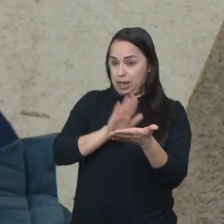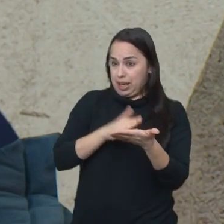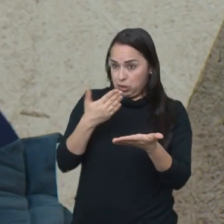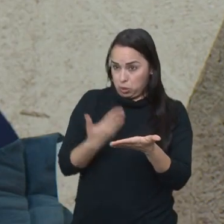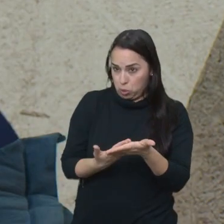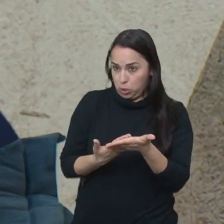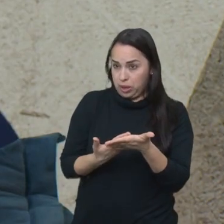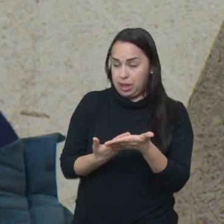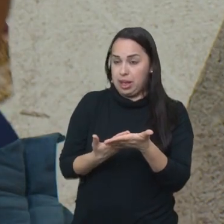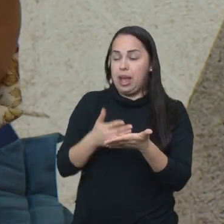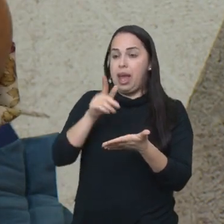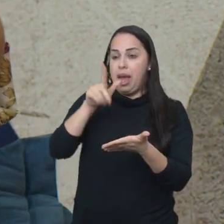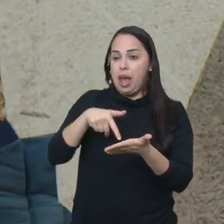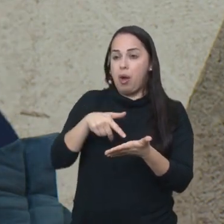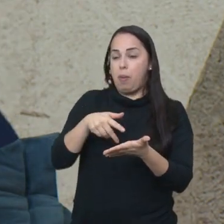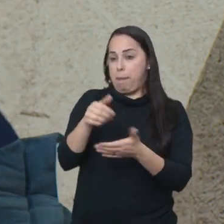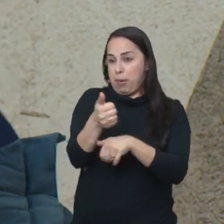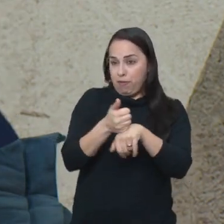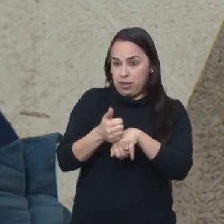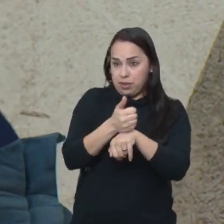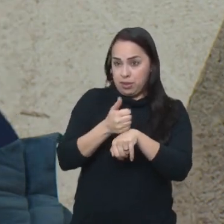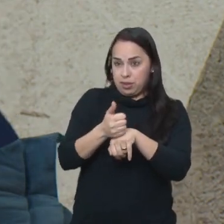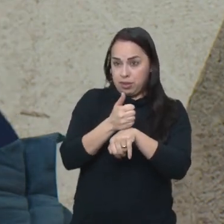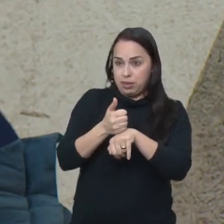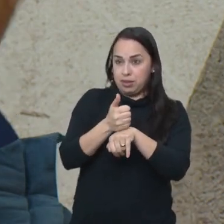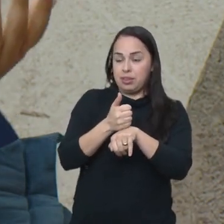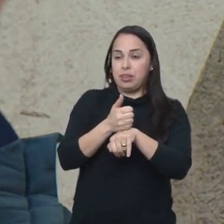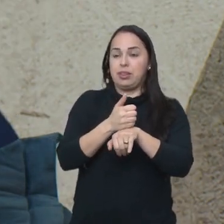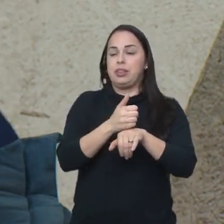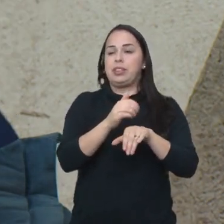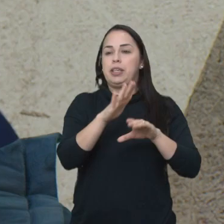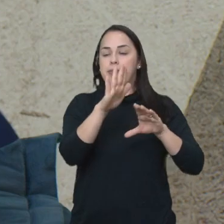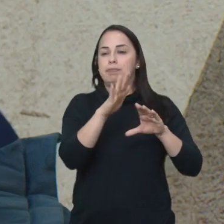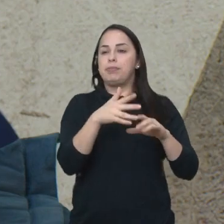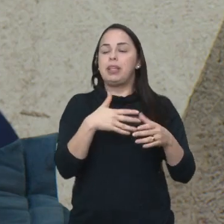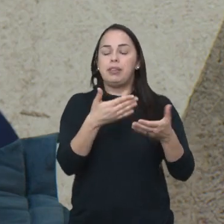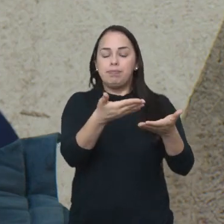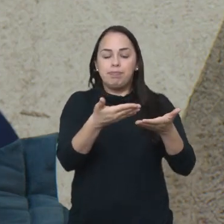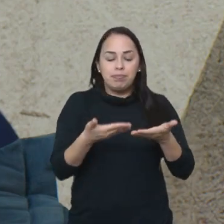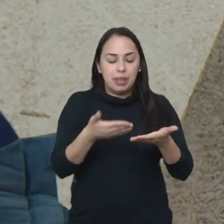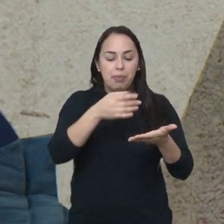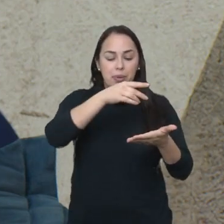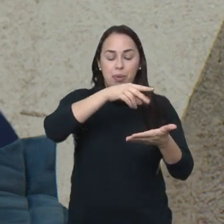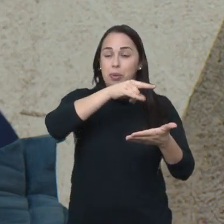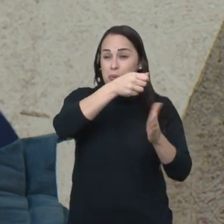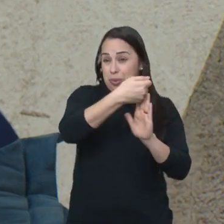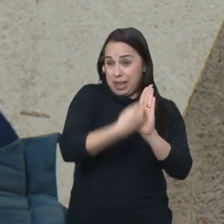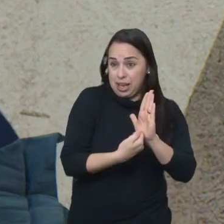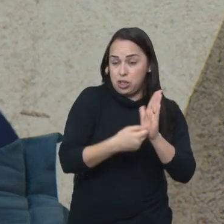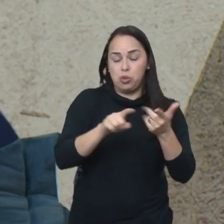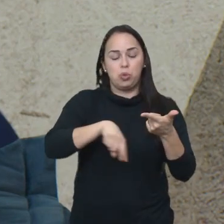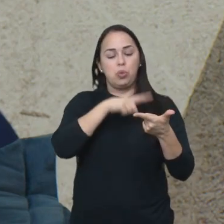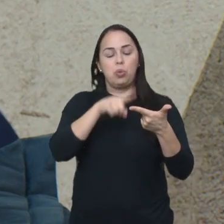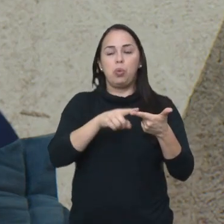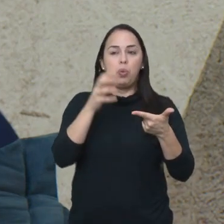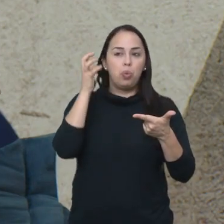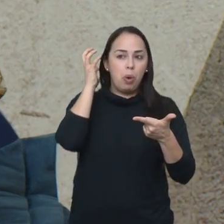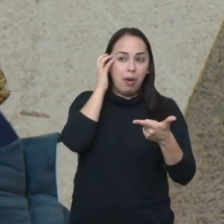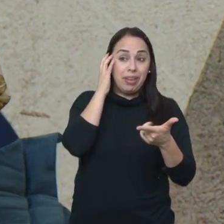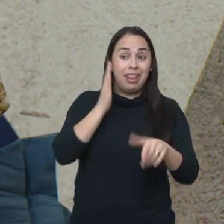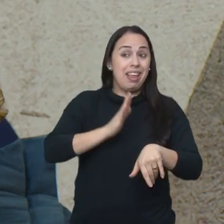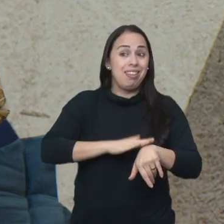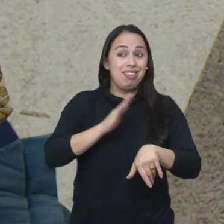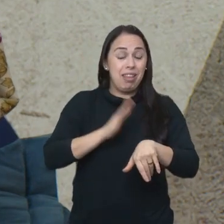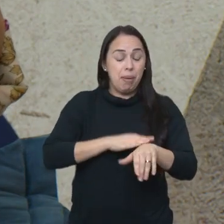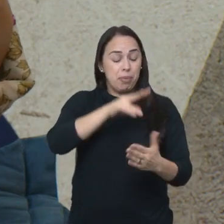aquele profissional que ele recebe o material, quer seja ele em texto, em áudio, né, independente da forma. Ele vai